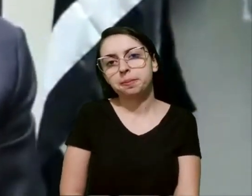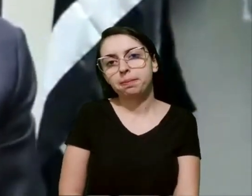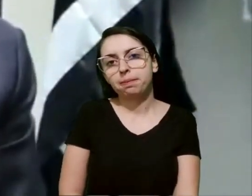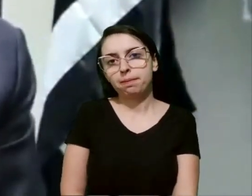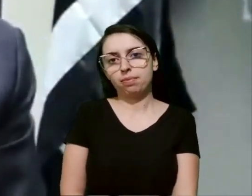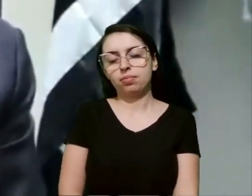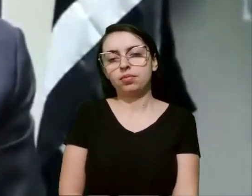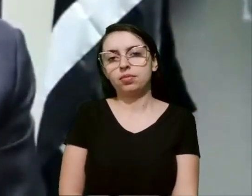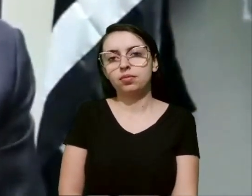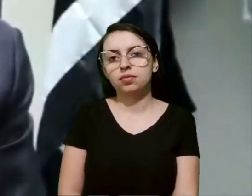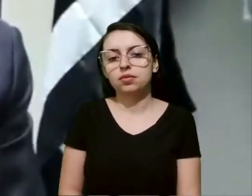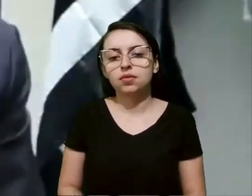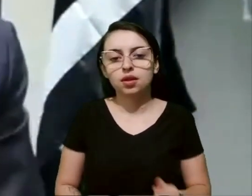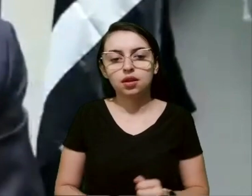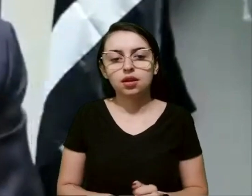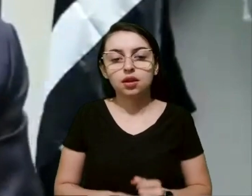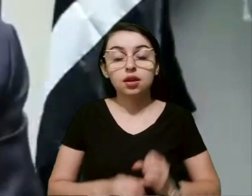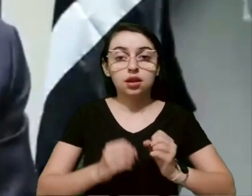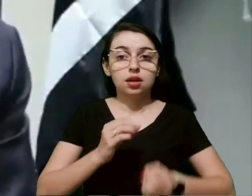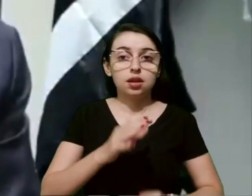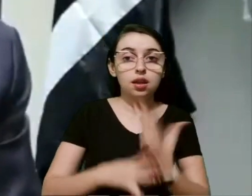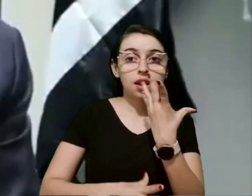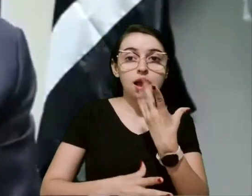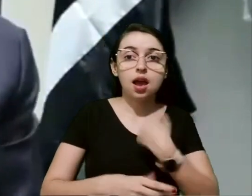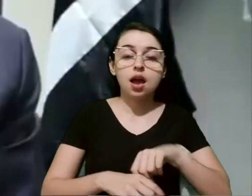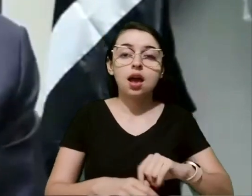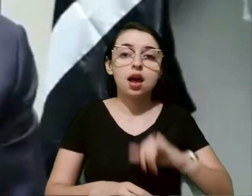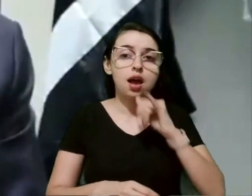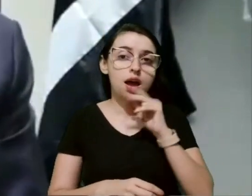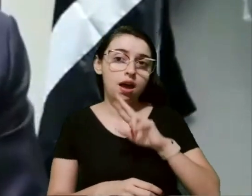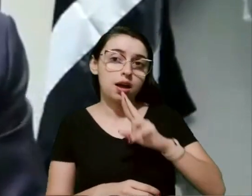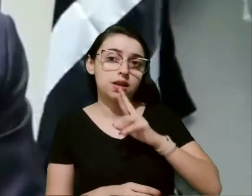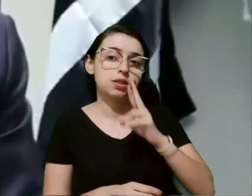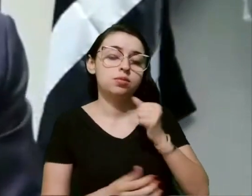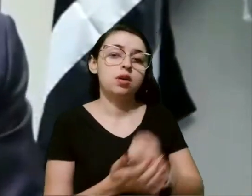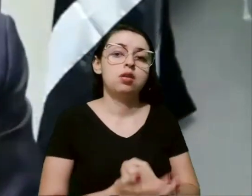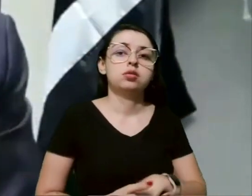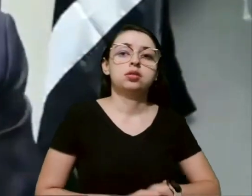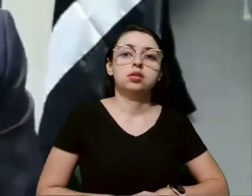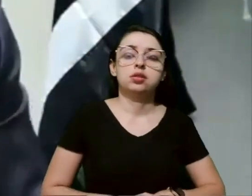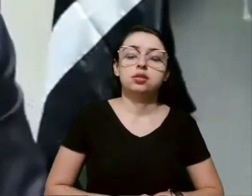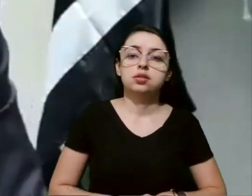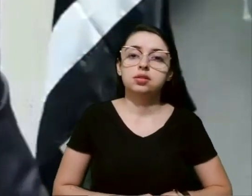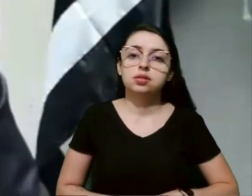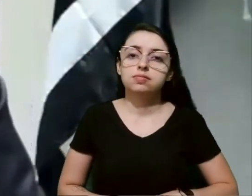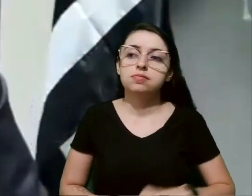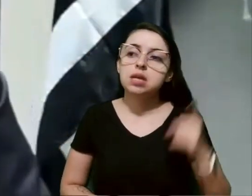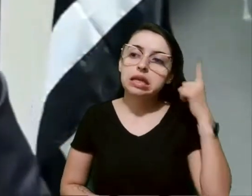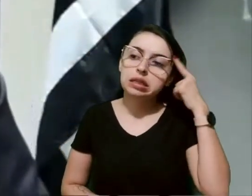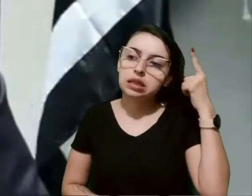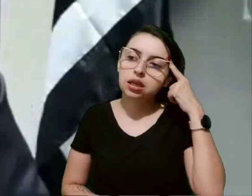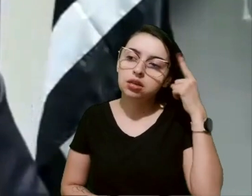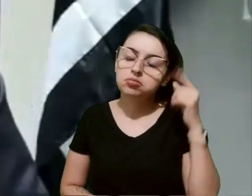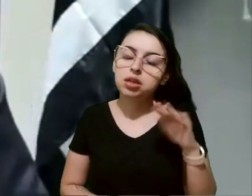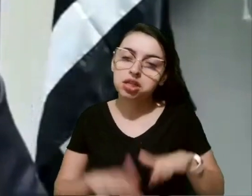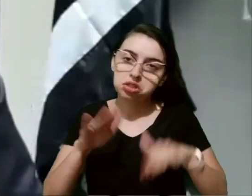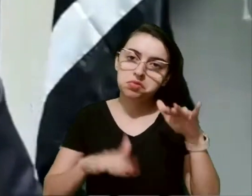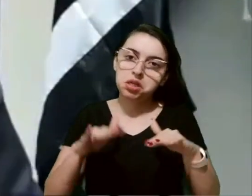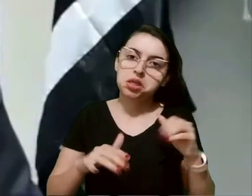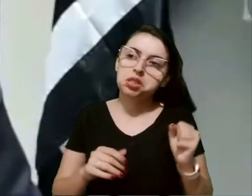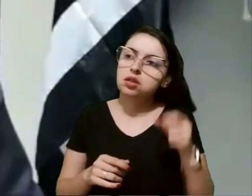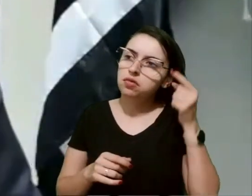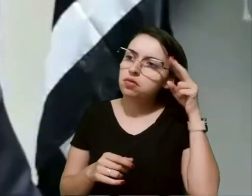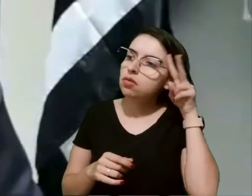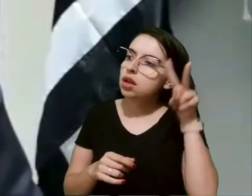eh, de produzir, os resultados almejados. A ideia que muitas vezes eu